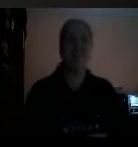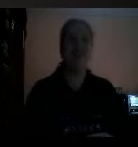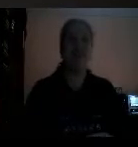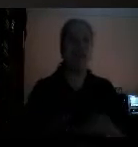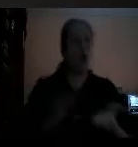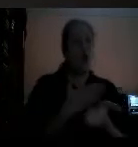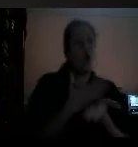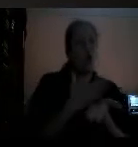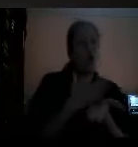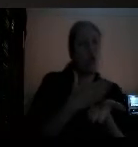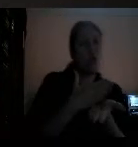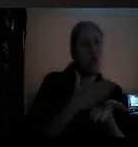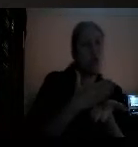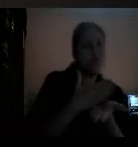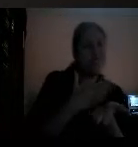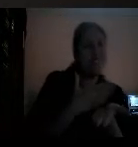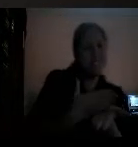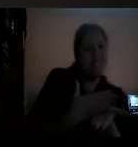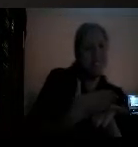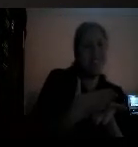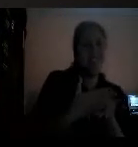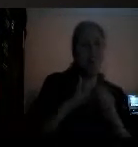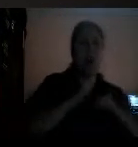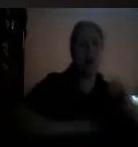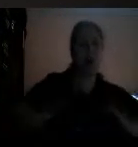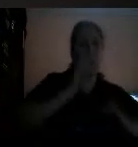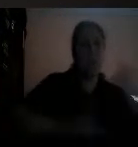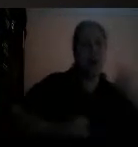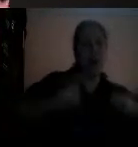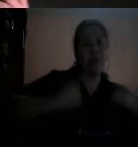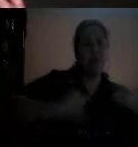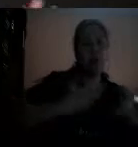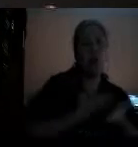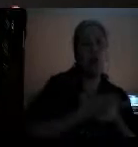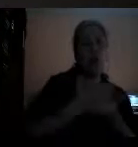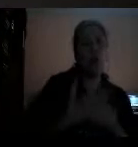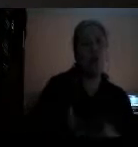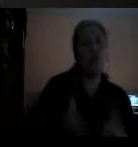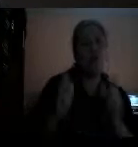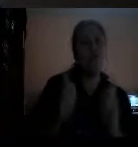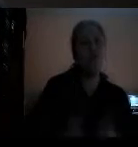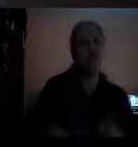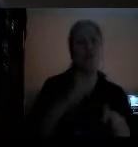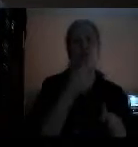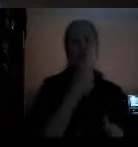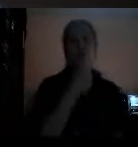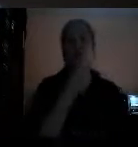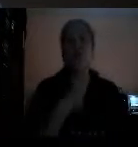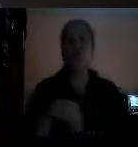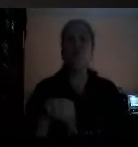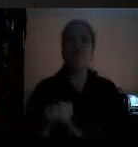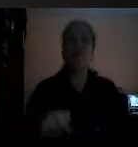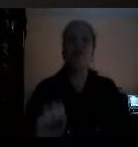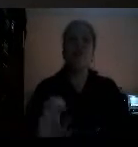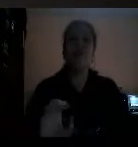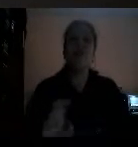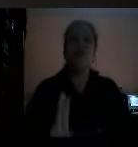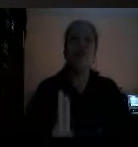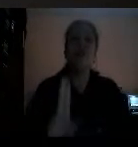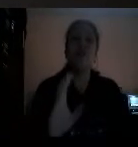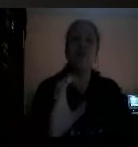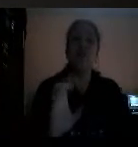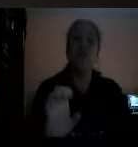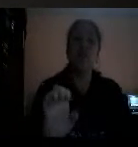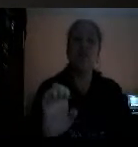da geopolítica, vai começar com o sueco, né? É legal, tá? Porque normalmente a gente não fala muito sobre suecos, né? Tá? Mas vai